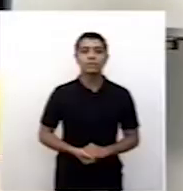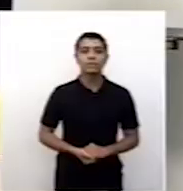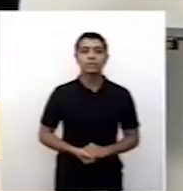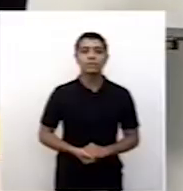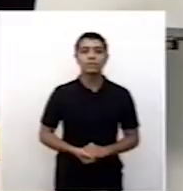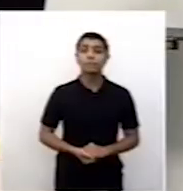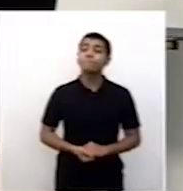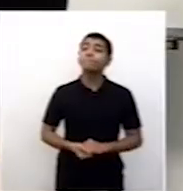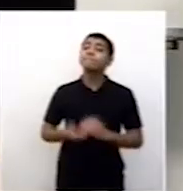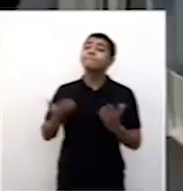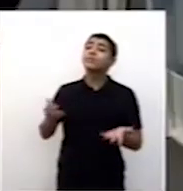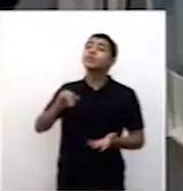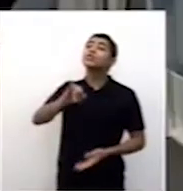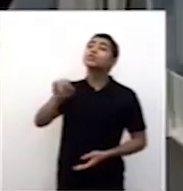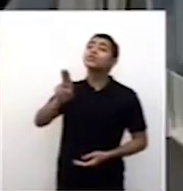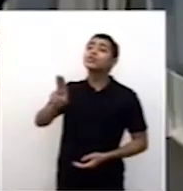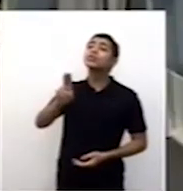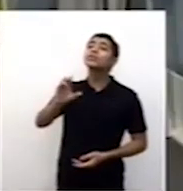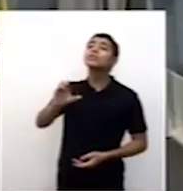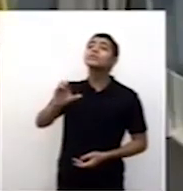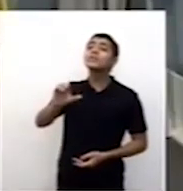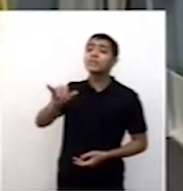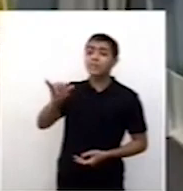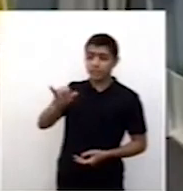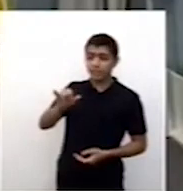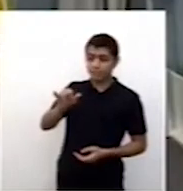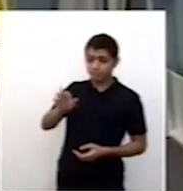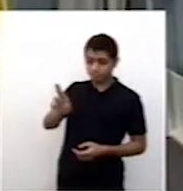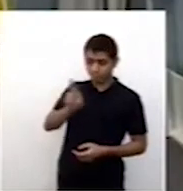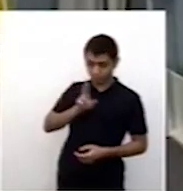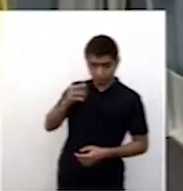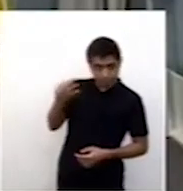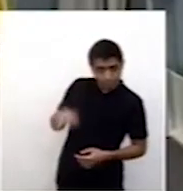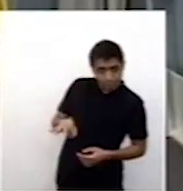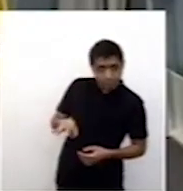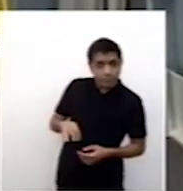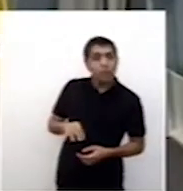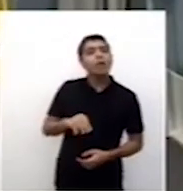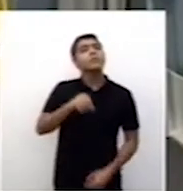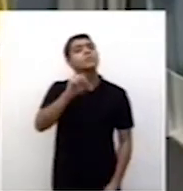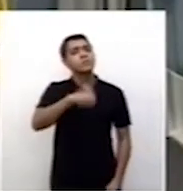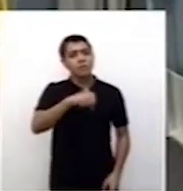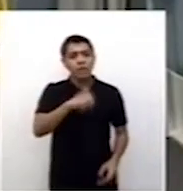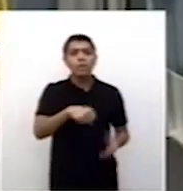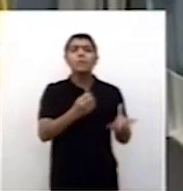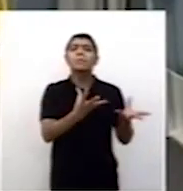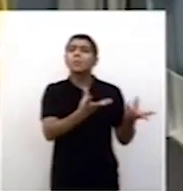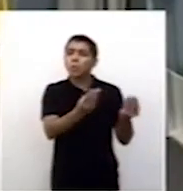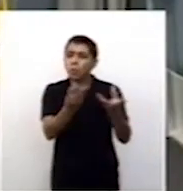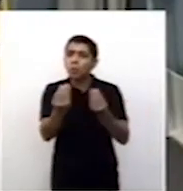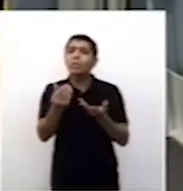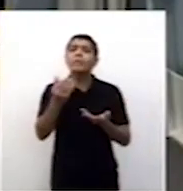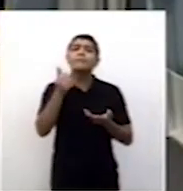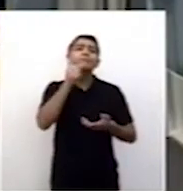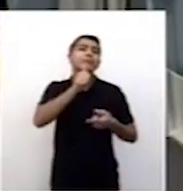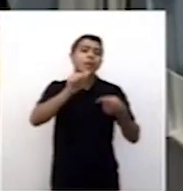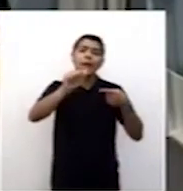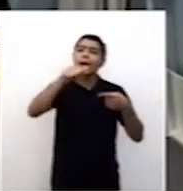Jússi, eles acertaram? Sim, muitos alunos, a Ana Beatriz, a Sheila, eles estão dizendo, e outros,